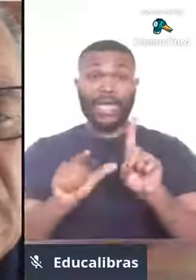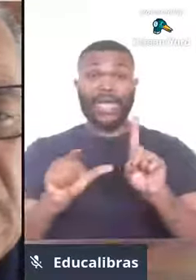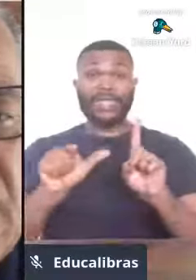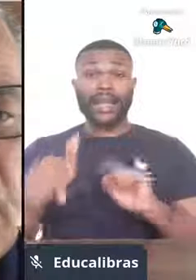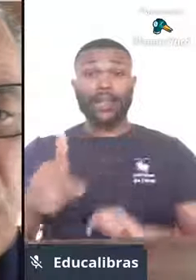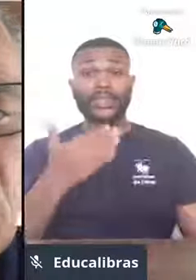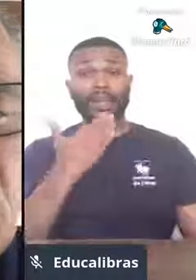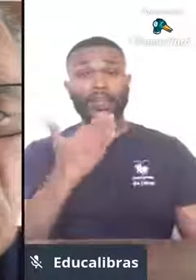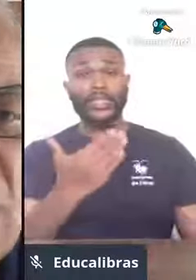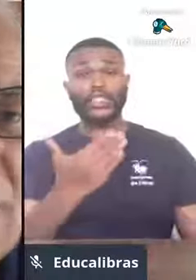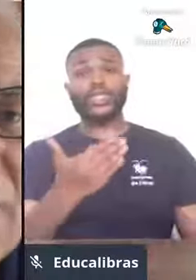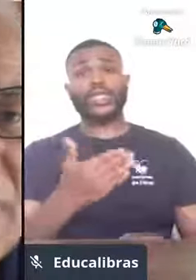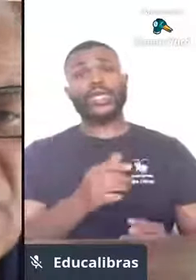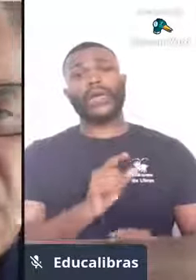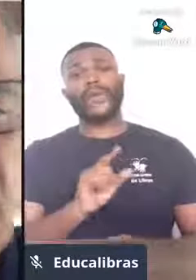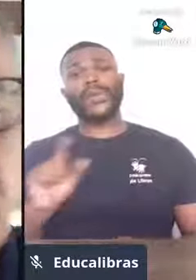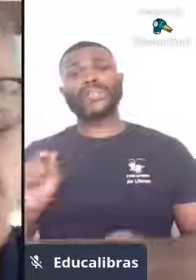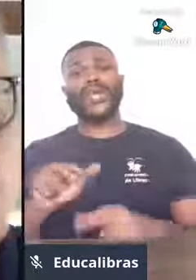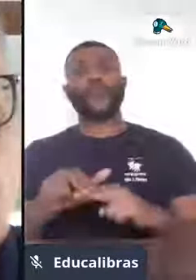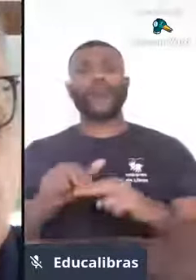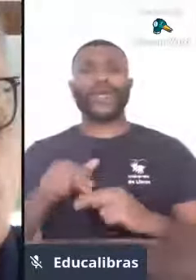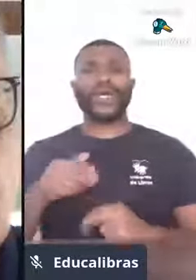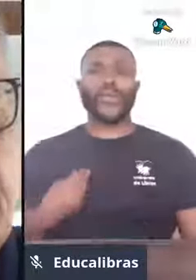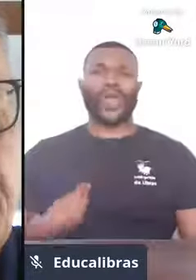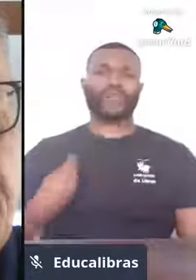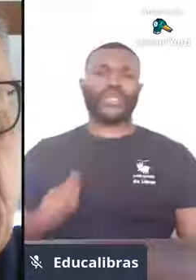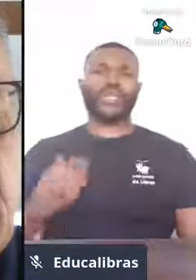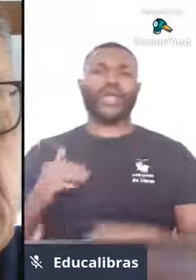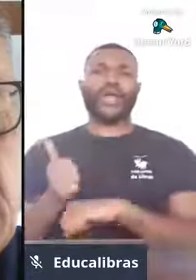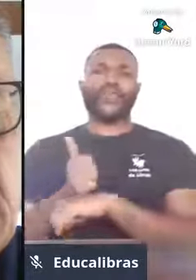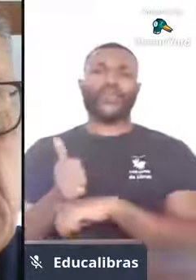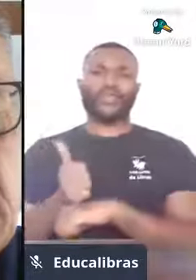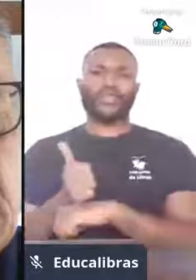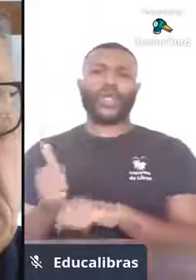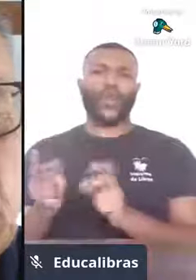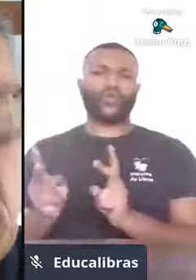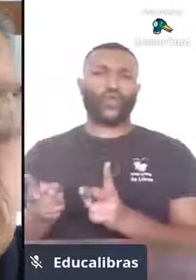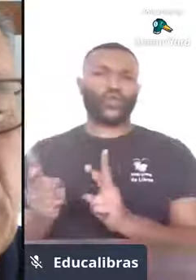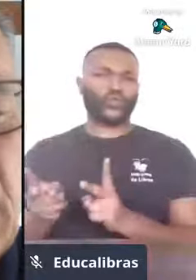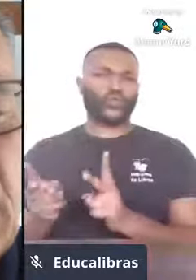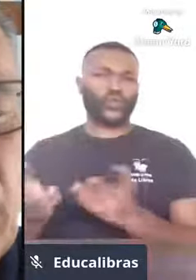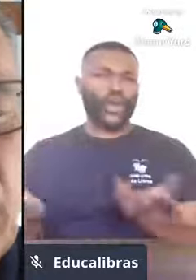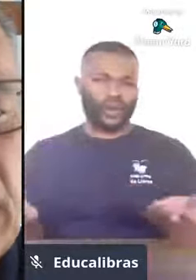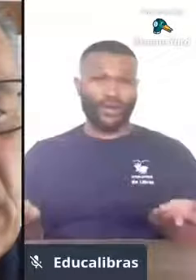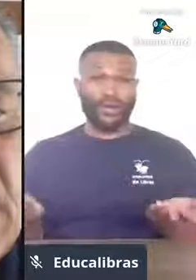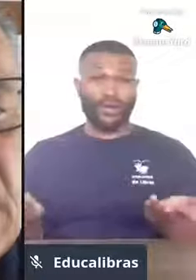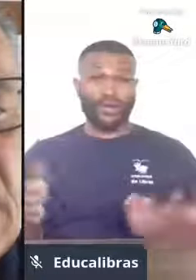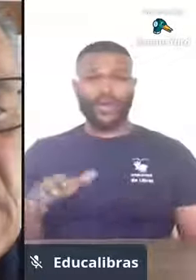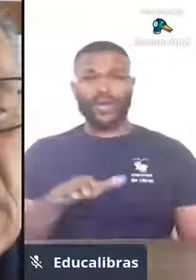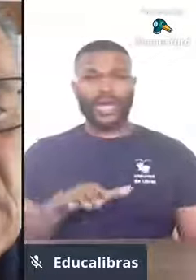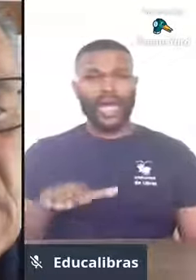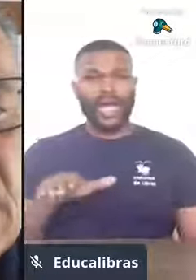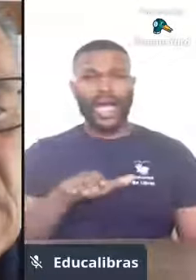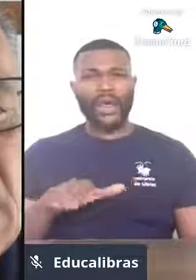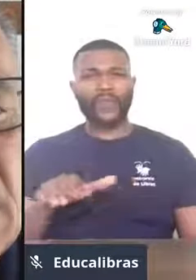da secretaria porque eu tinha que tocar minha vida profissional, né? O campo da eletrônica ainda,